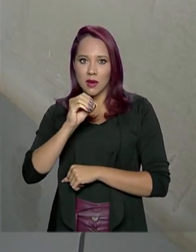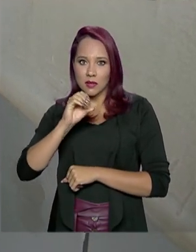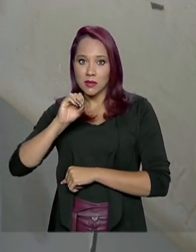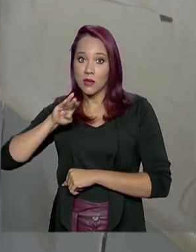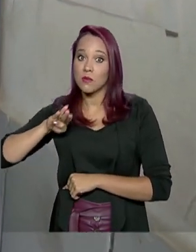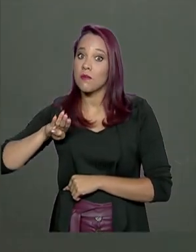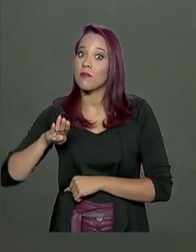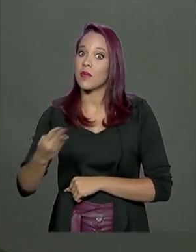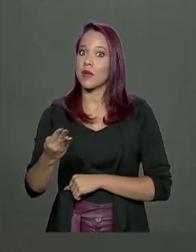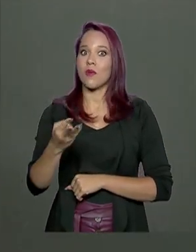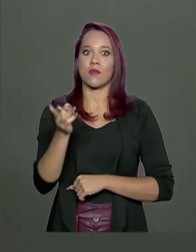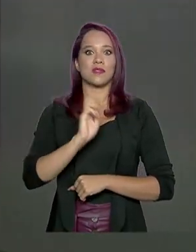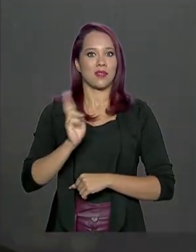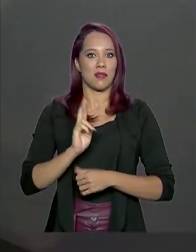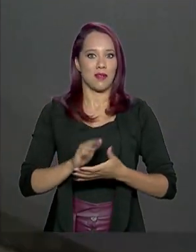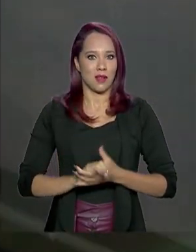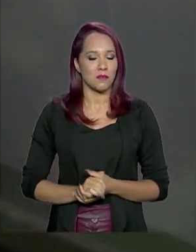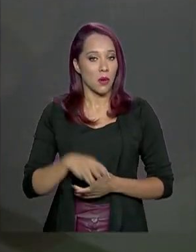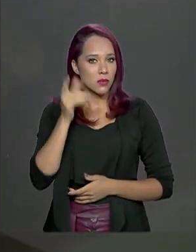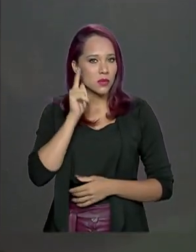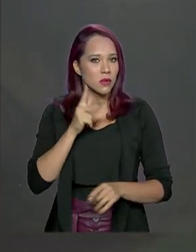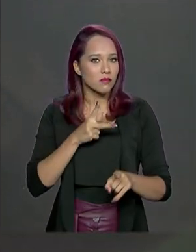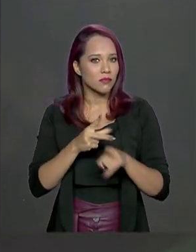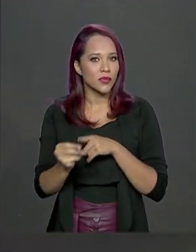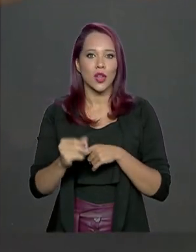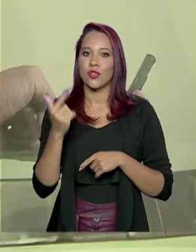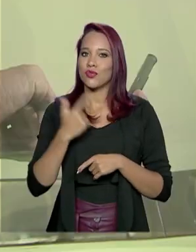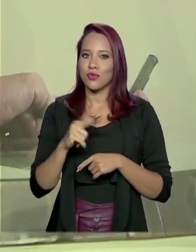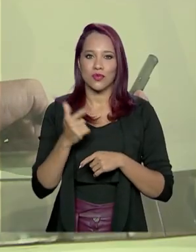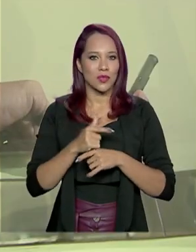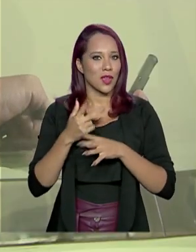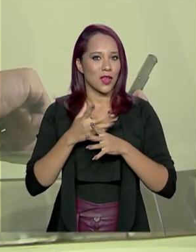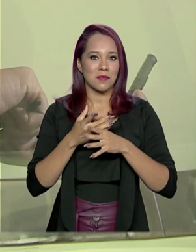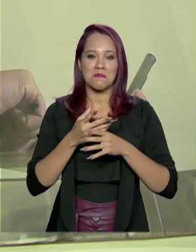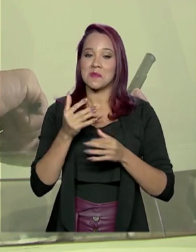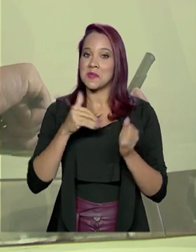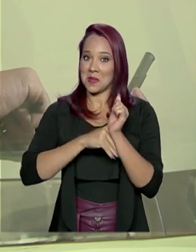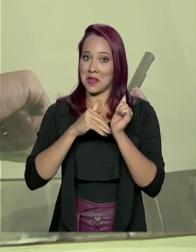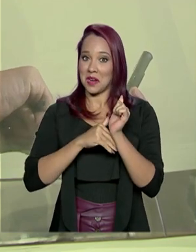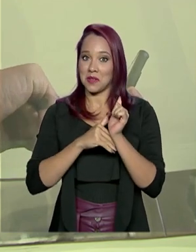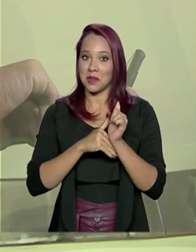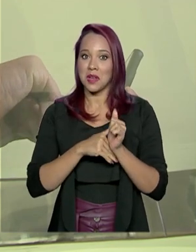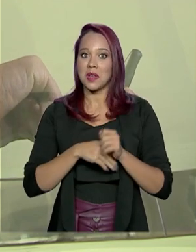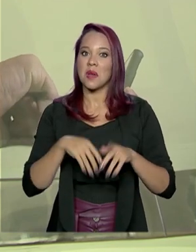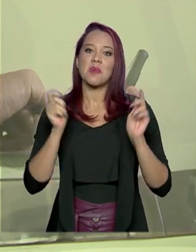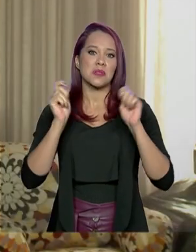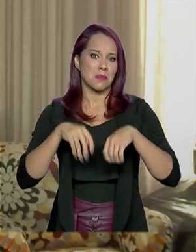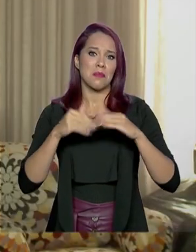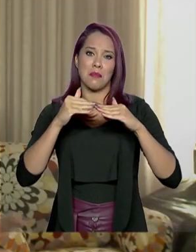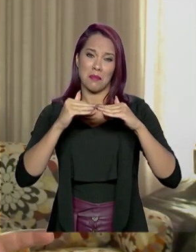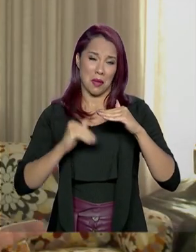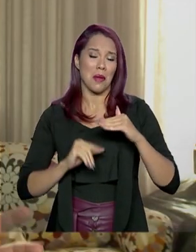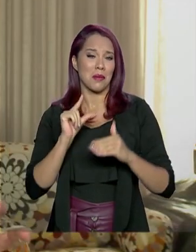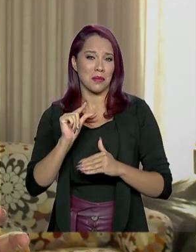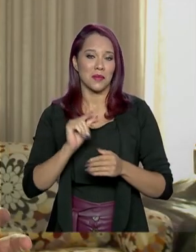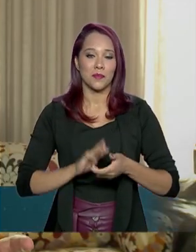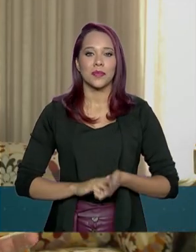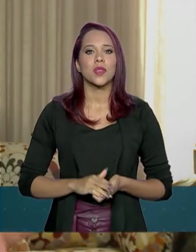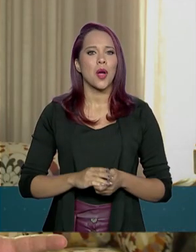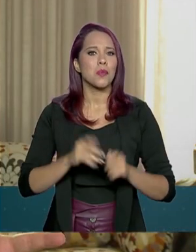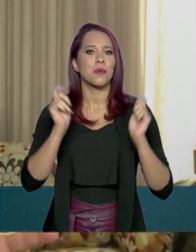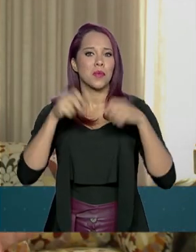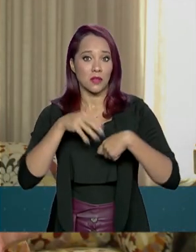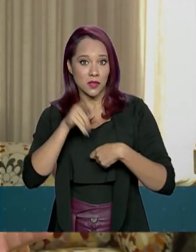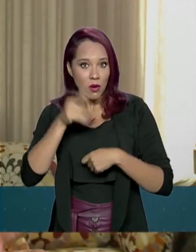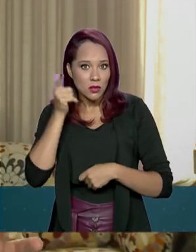milhões de reais e para ganhar não existe fórmula ea probabilidade é baixa então colocar a gente fala que a